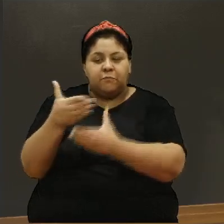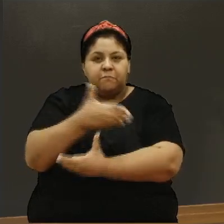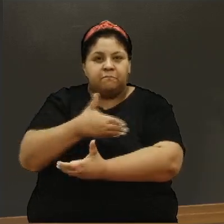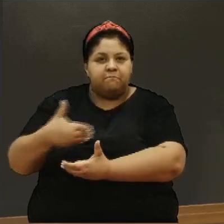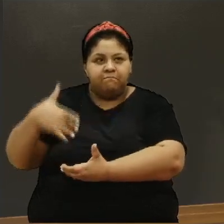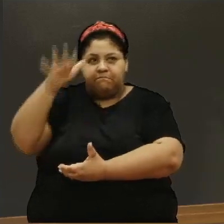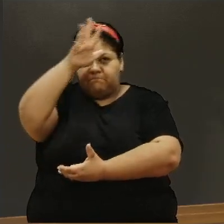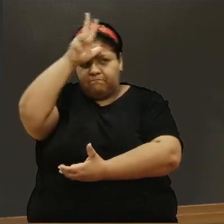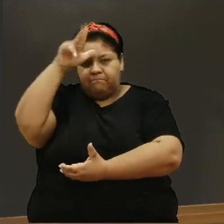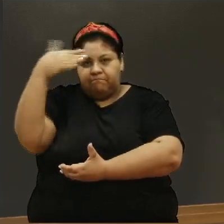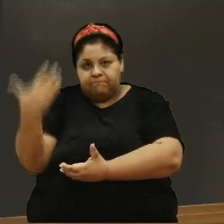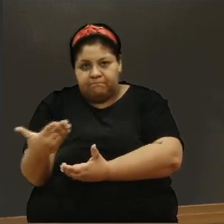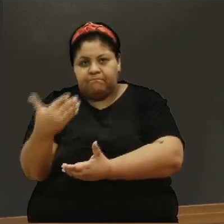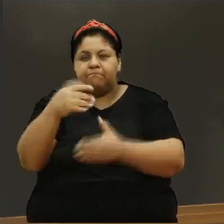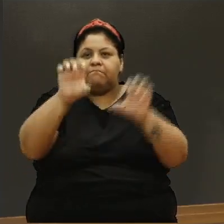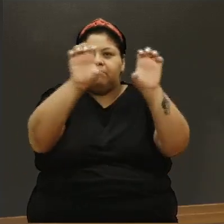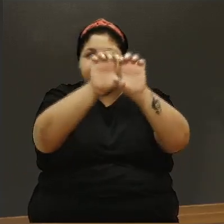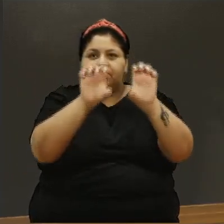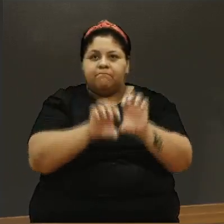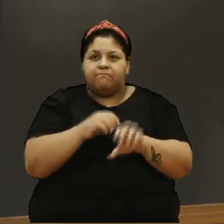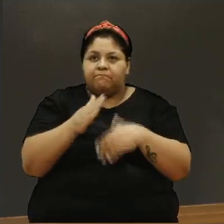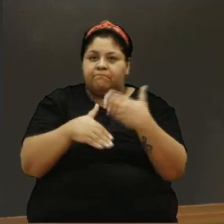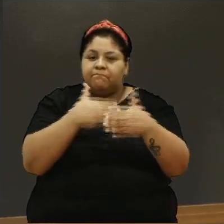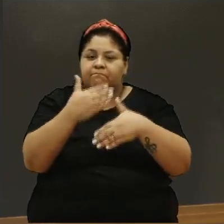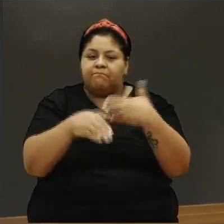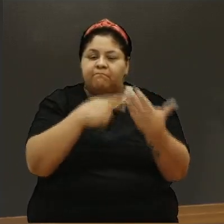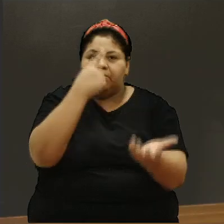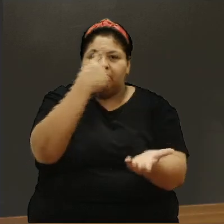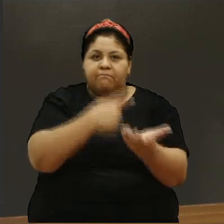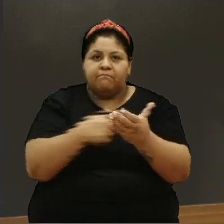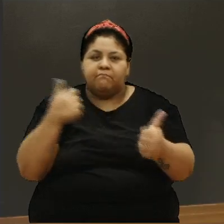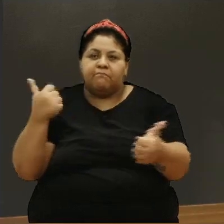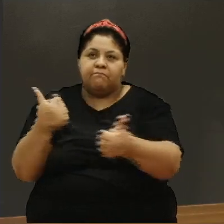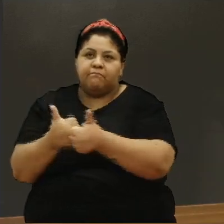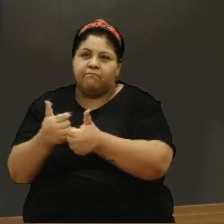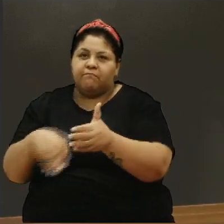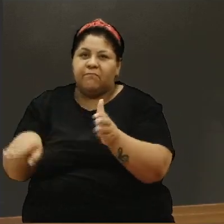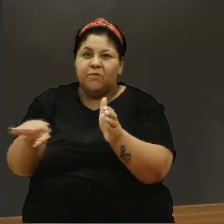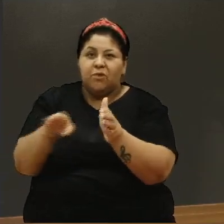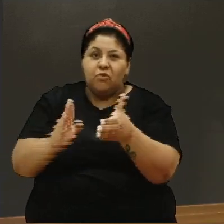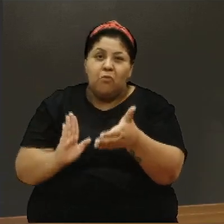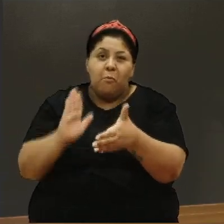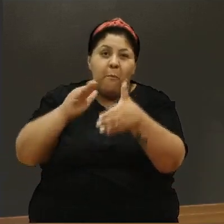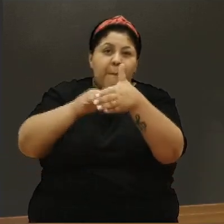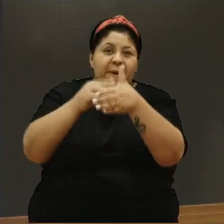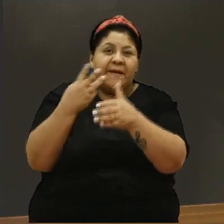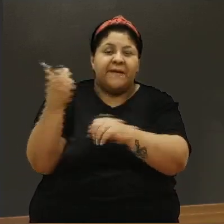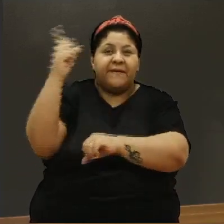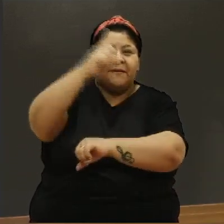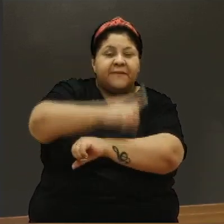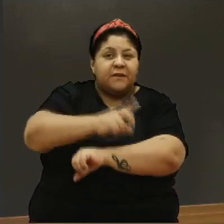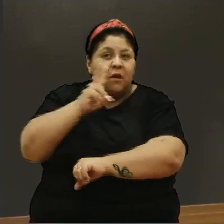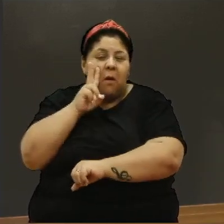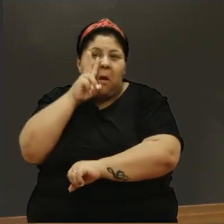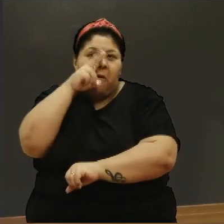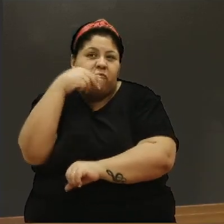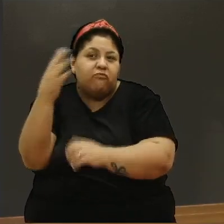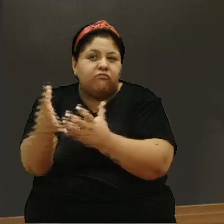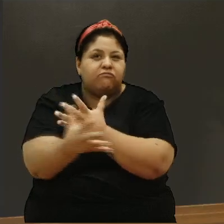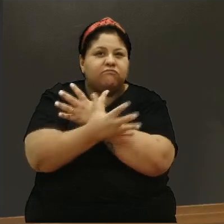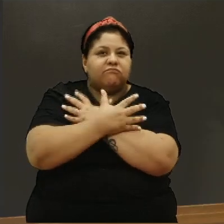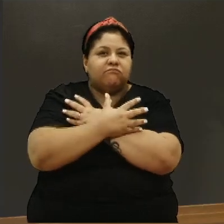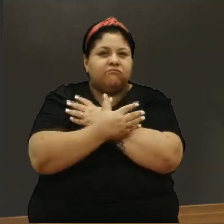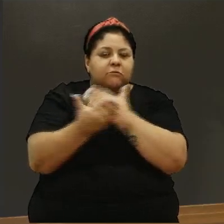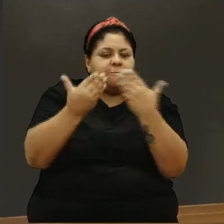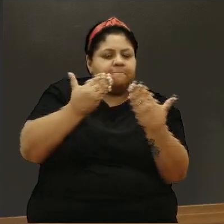municipal. Então, a reestruturação do processo de agendamento com agendamento no máximo de 3 dias, o fortalecimento e acolhimento da